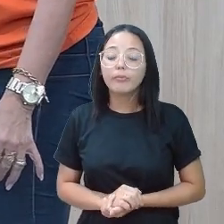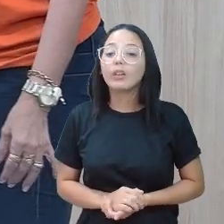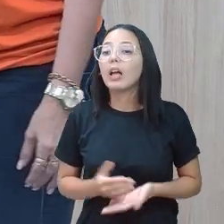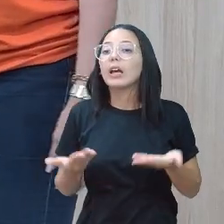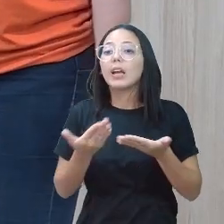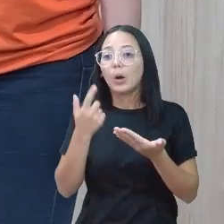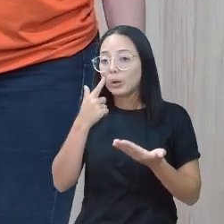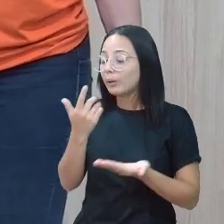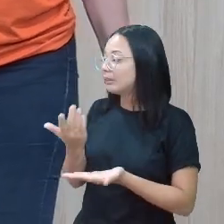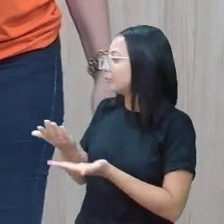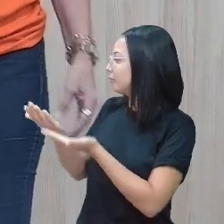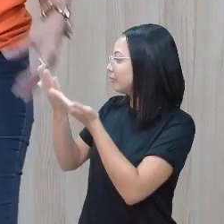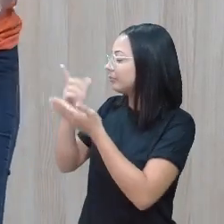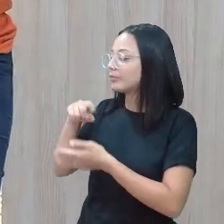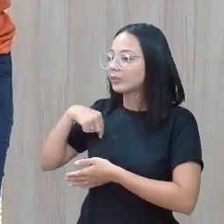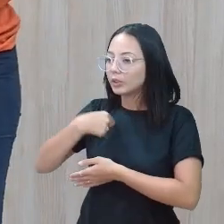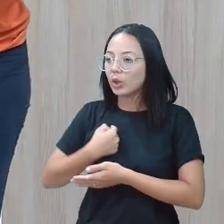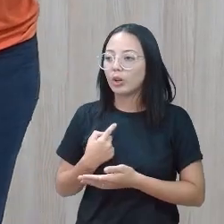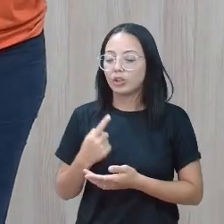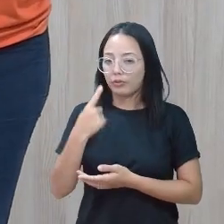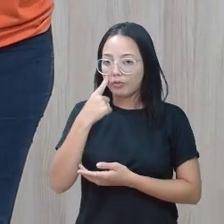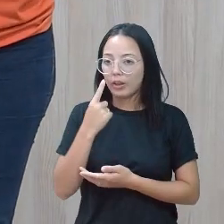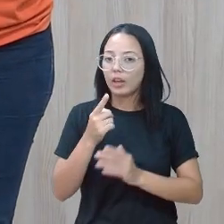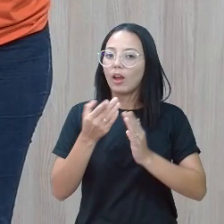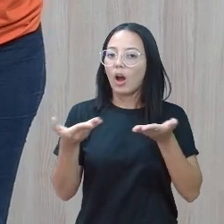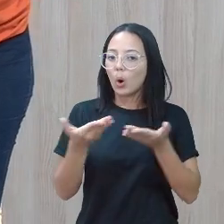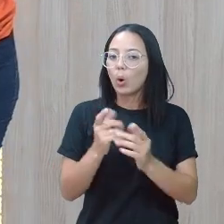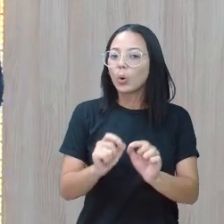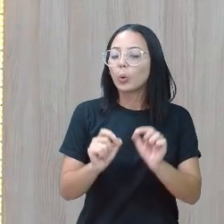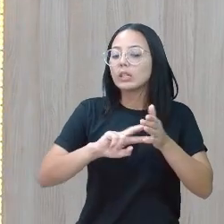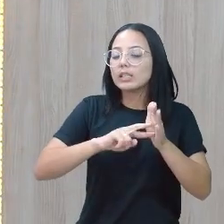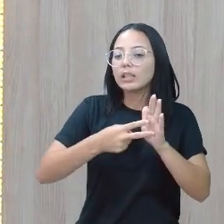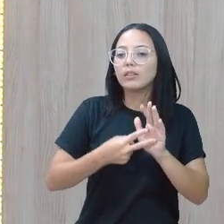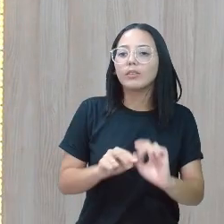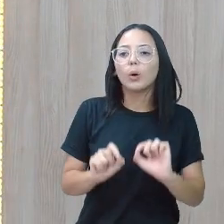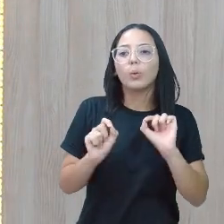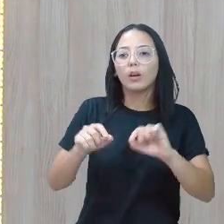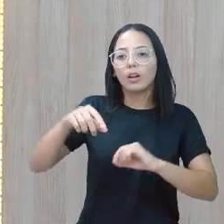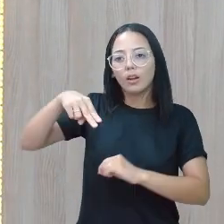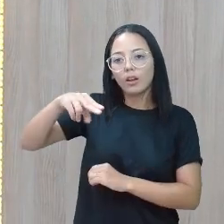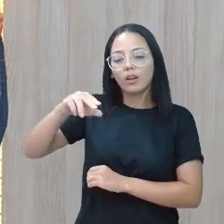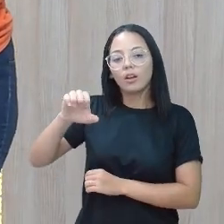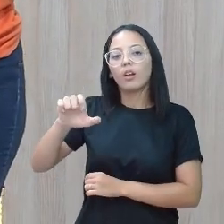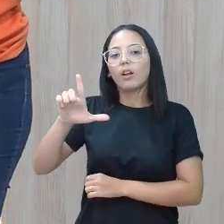E agora nós vamos ver, a gente passou do eufemismo e agora nós vamos ver